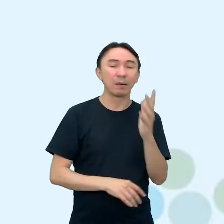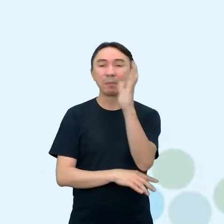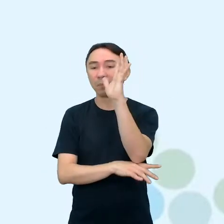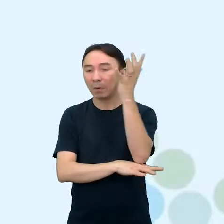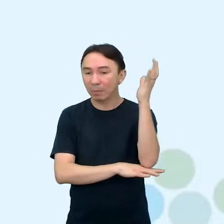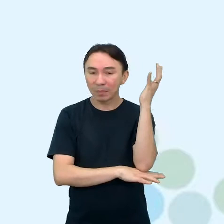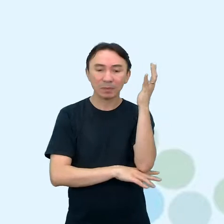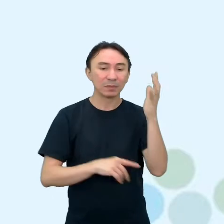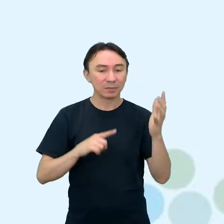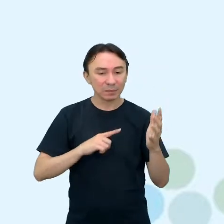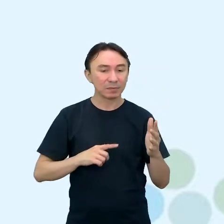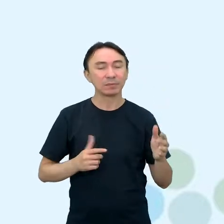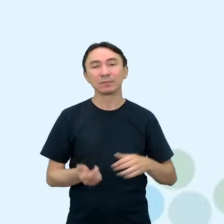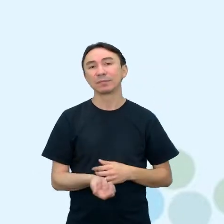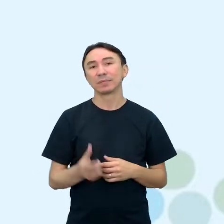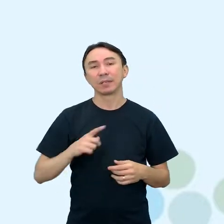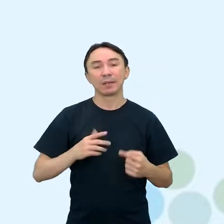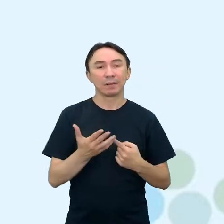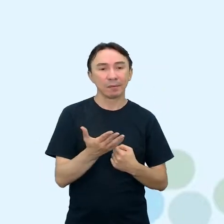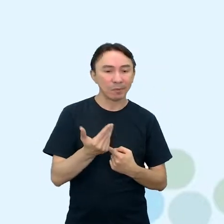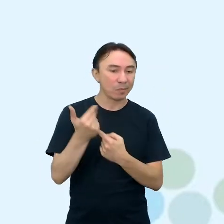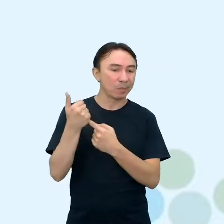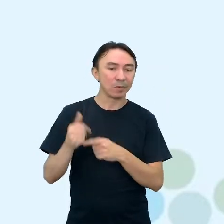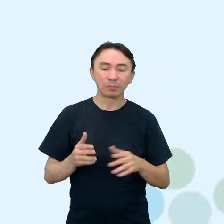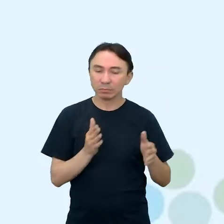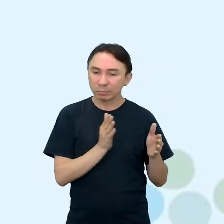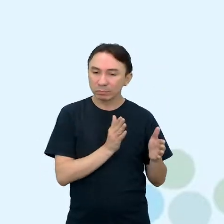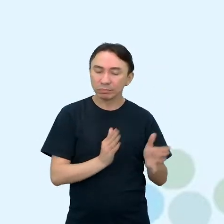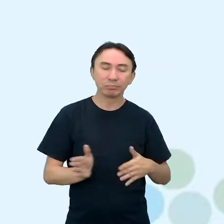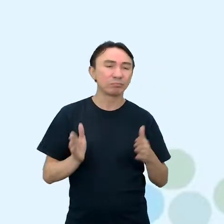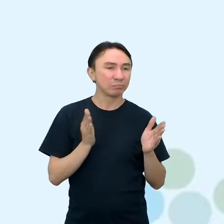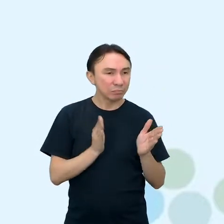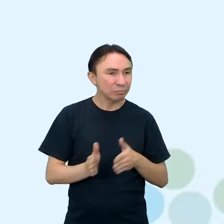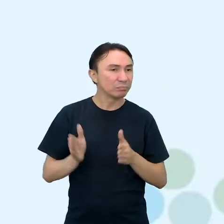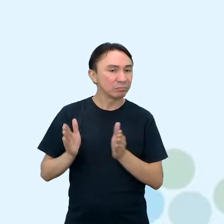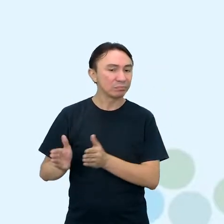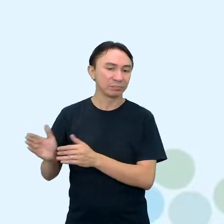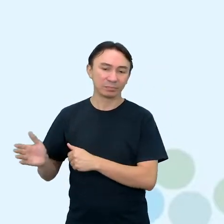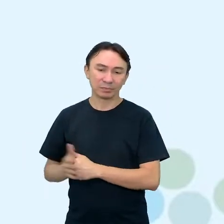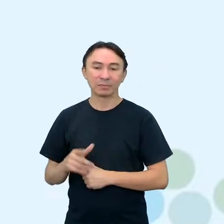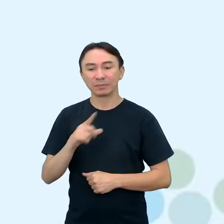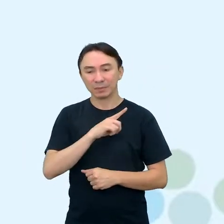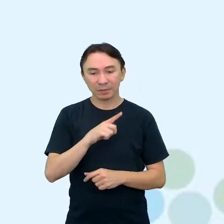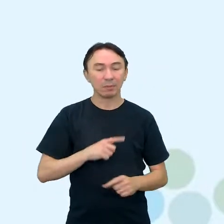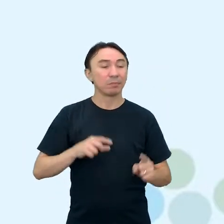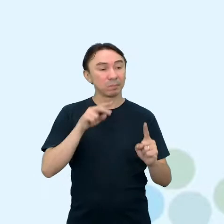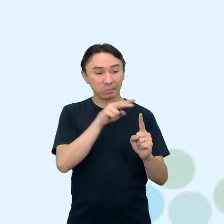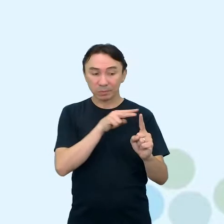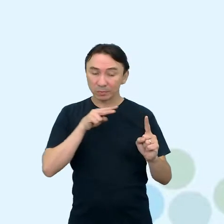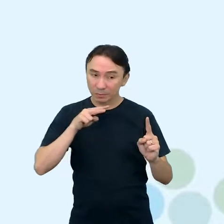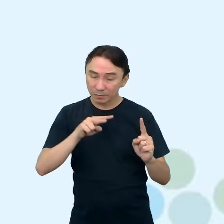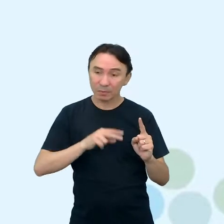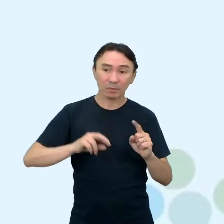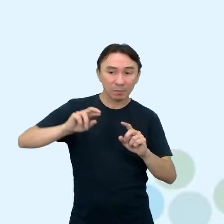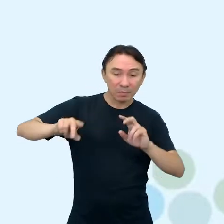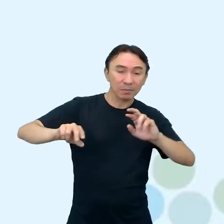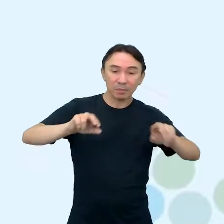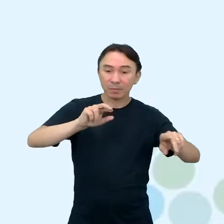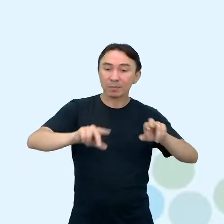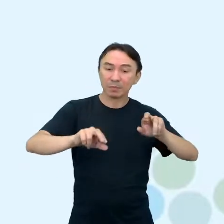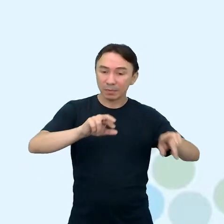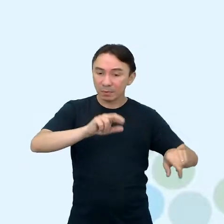processos tecnológicos, identificando os diversos pontos de vista e posicionamento